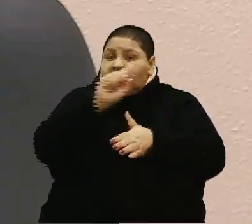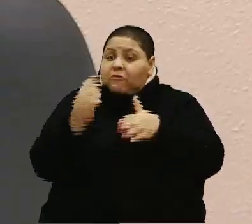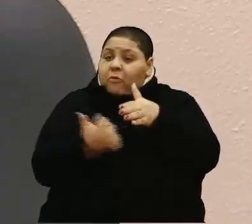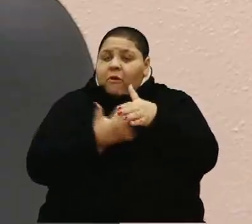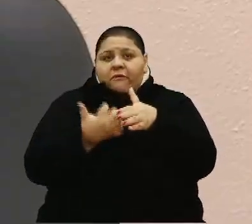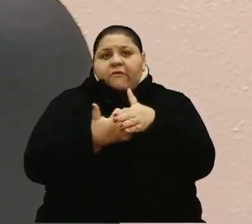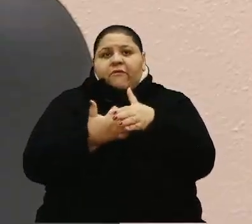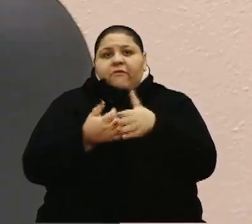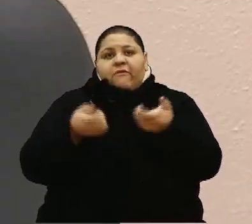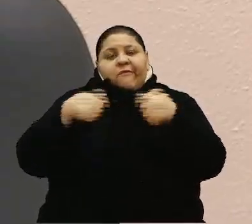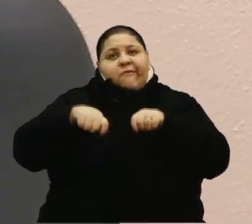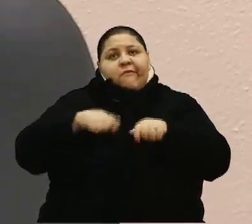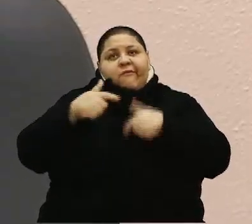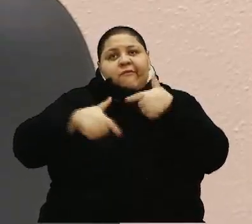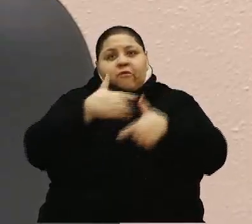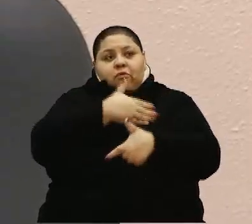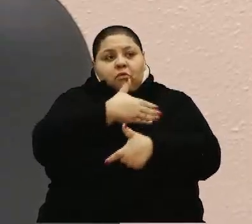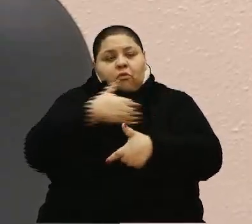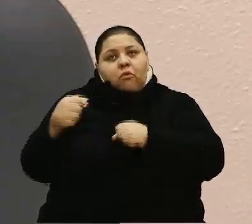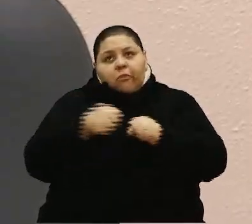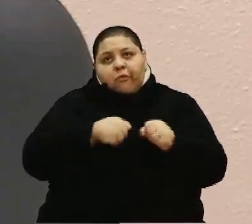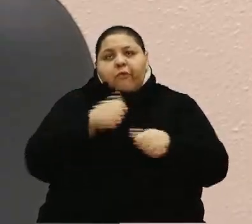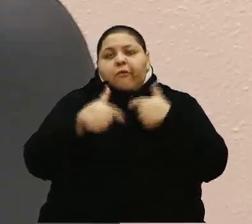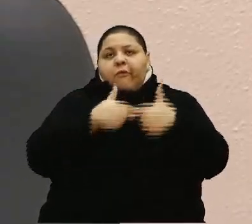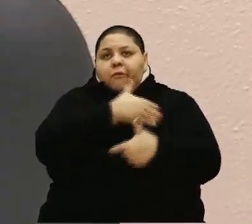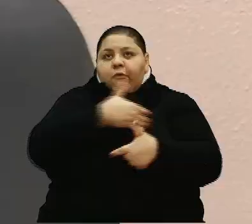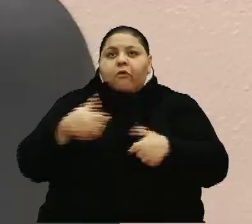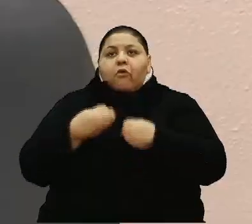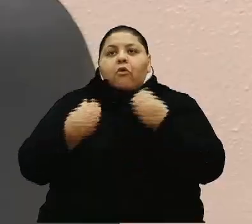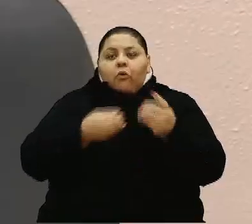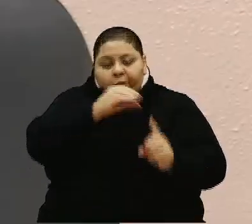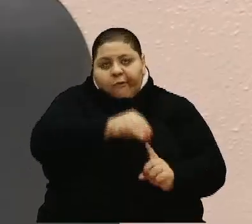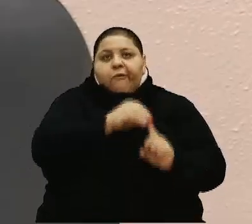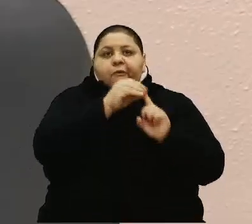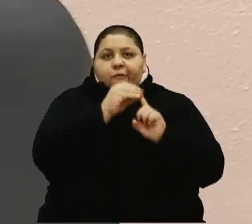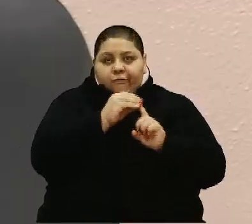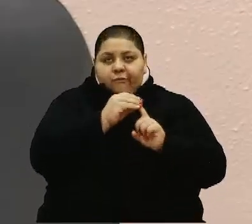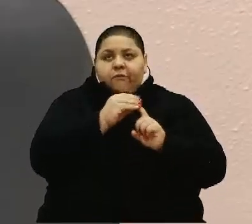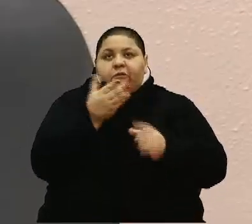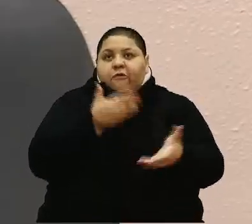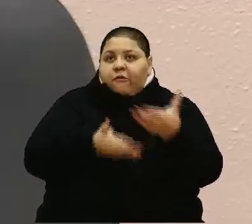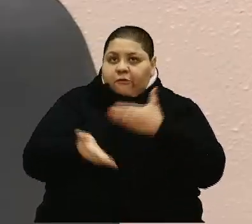empresa. Nós precisamos tratar o poder público, os serviços públicos como eles devem ser, que deve ser para